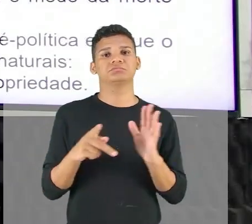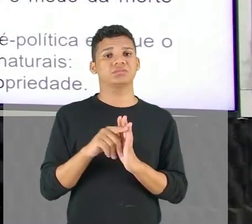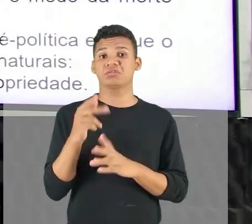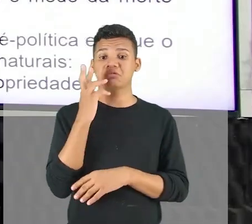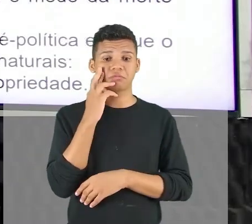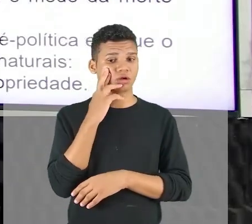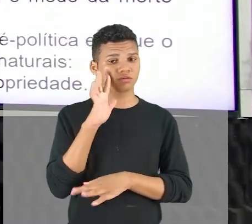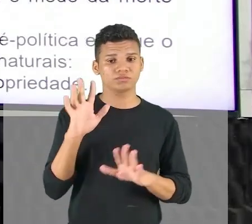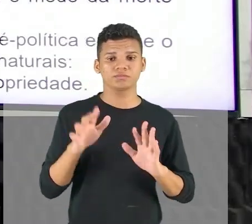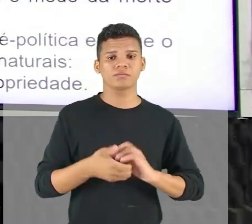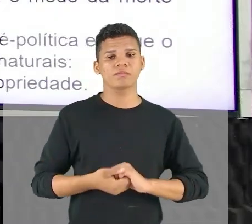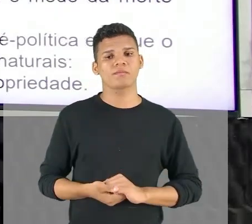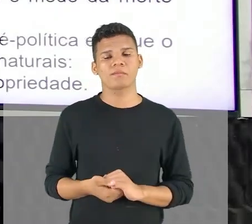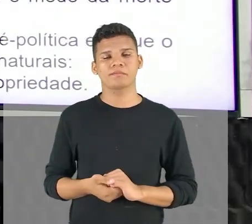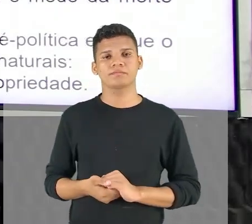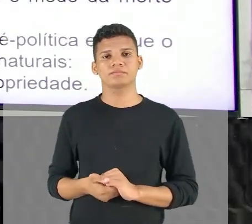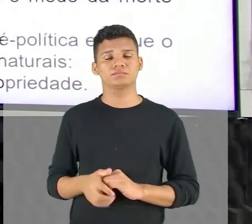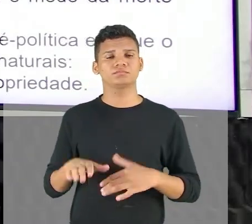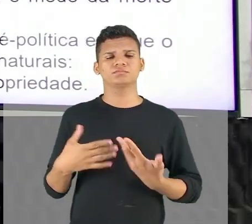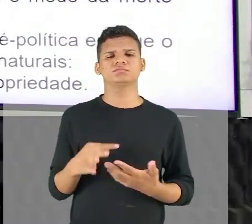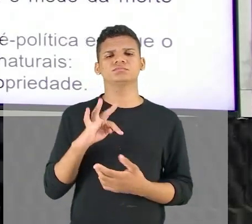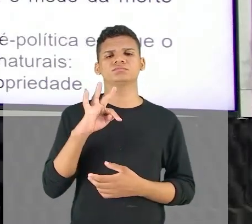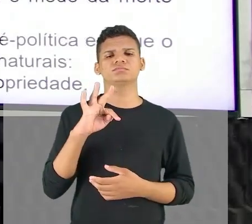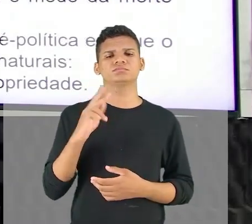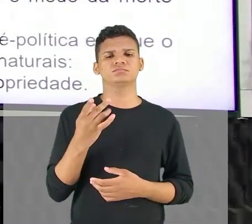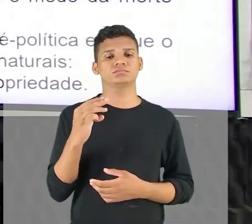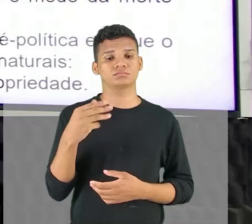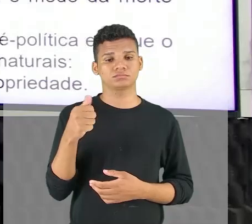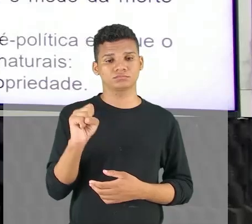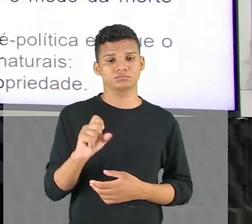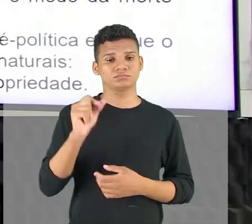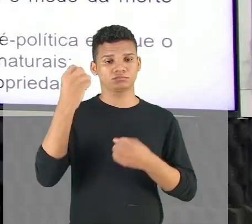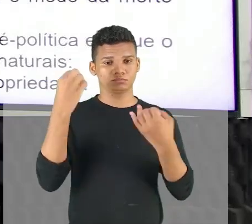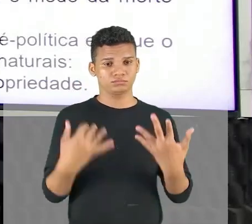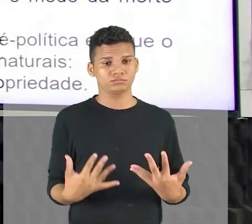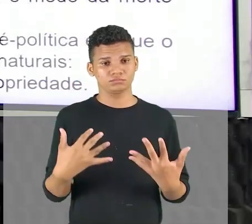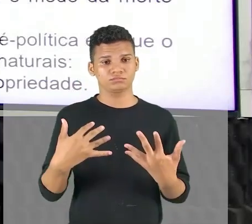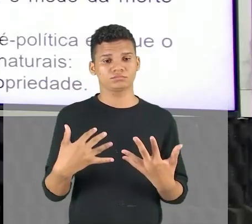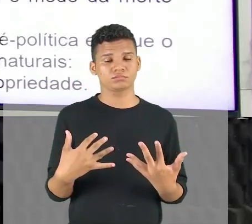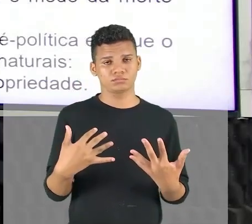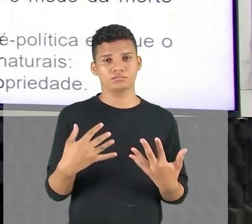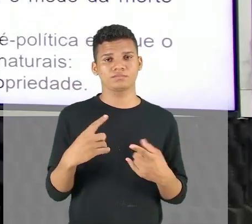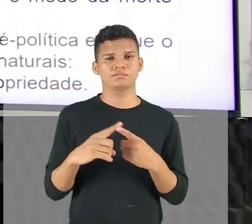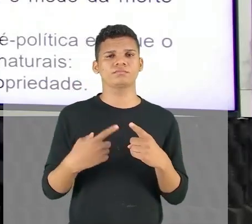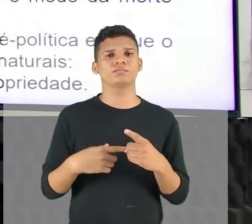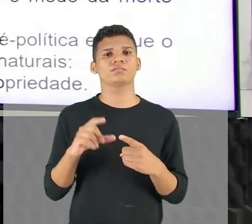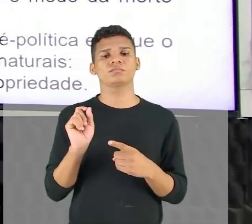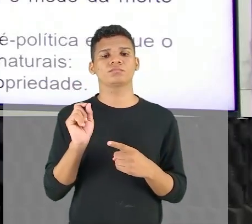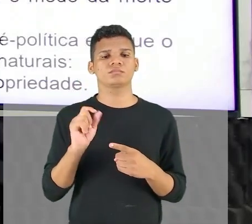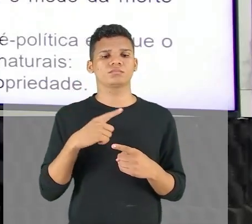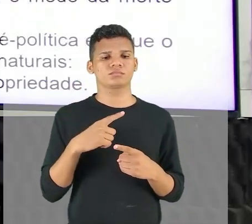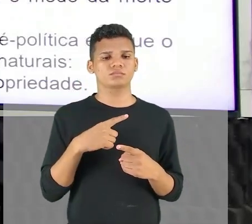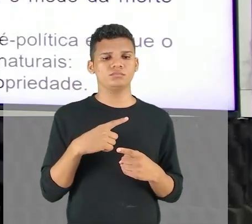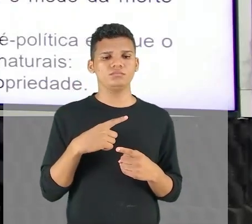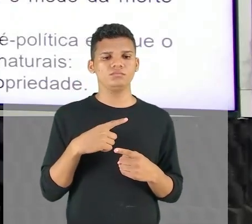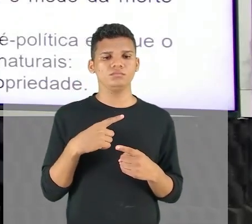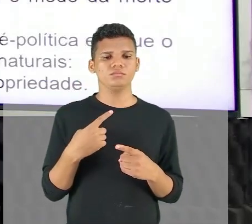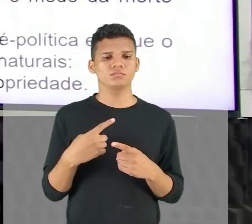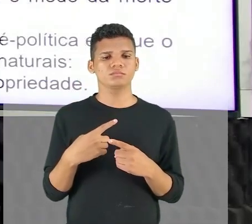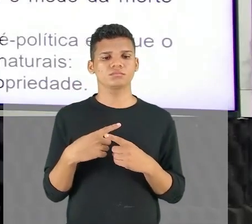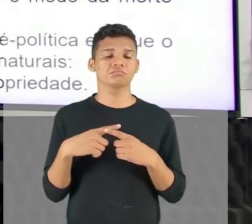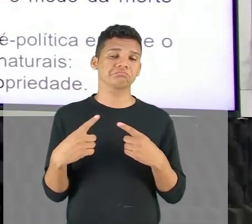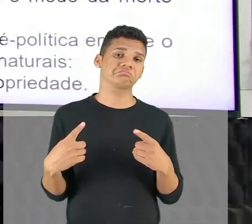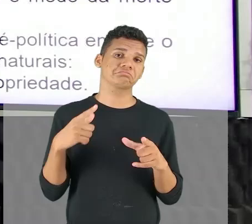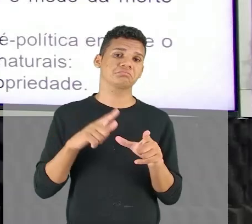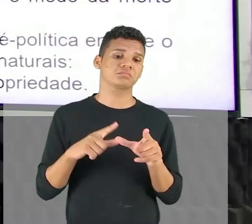natural. Então, o Thomas Hobbes está defendendo outra coisa, que é o quê? A condição de guerra de todos contra